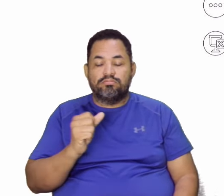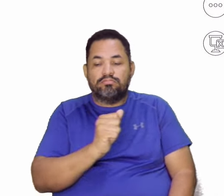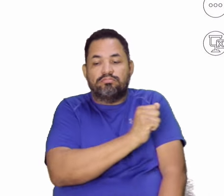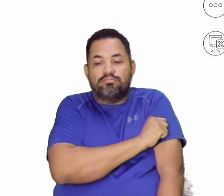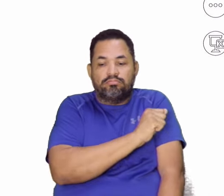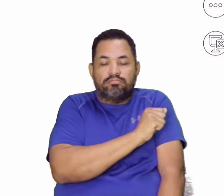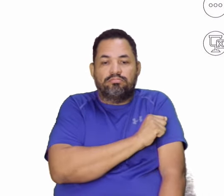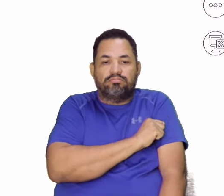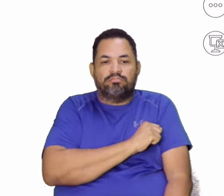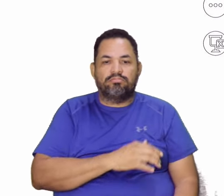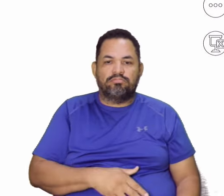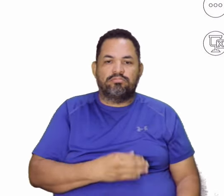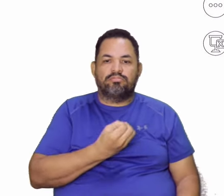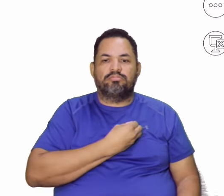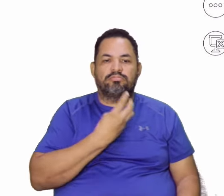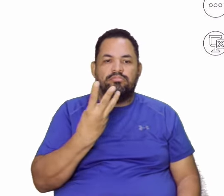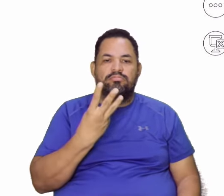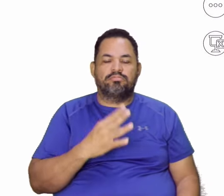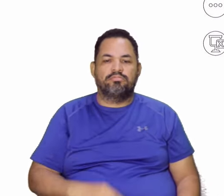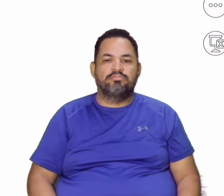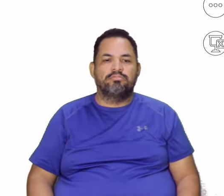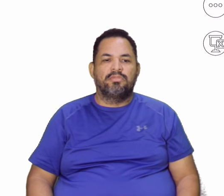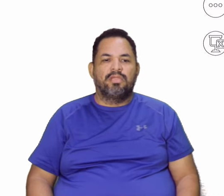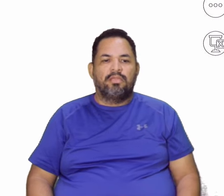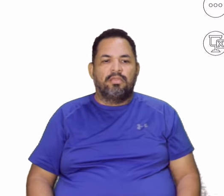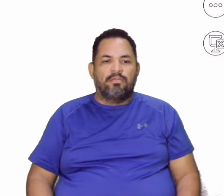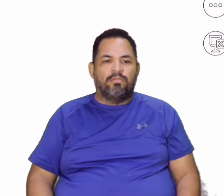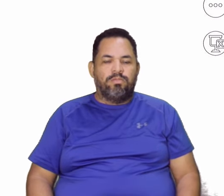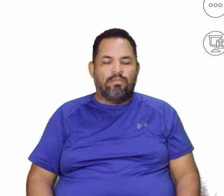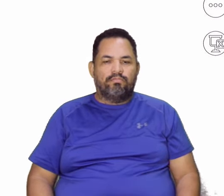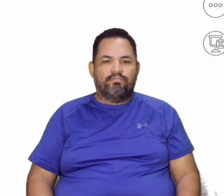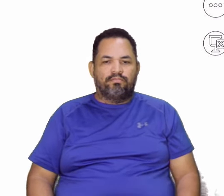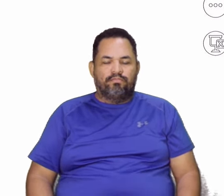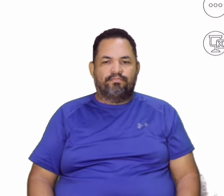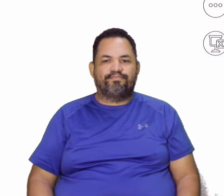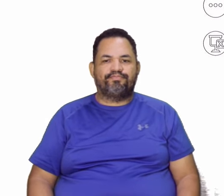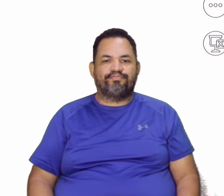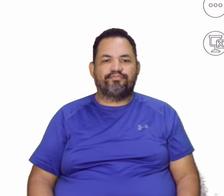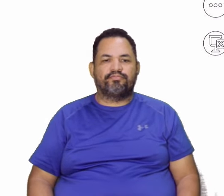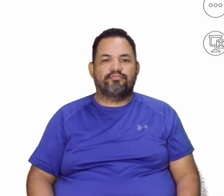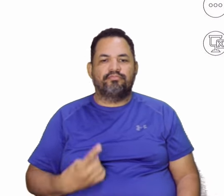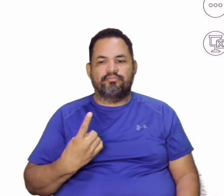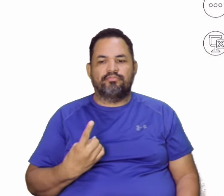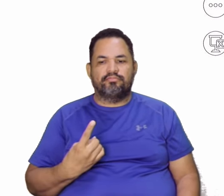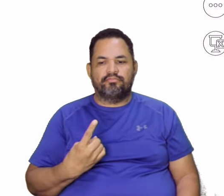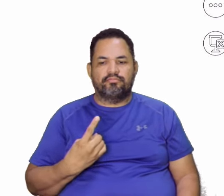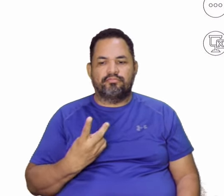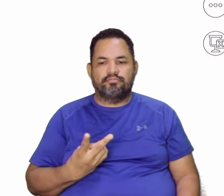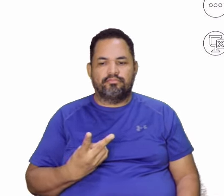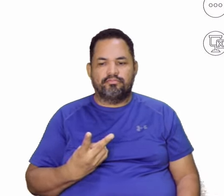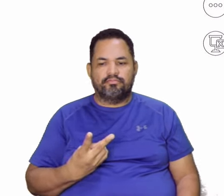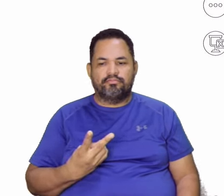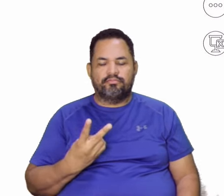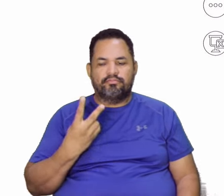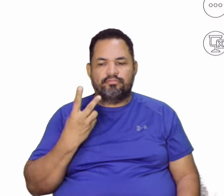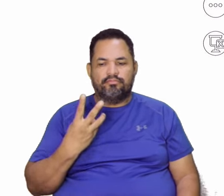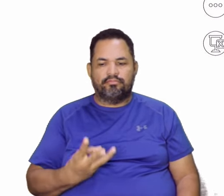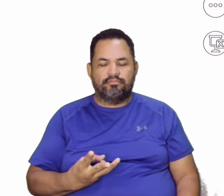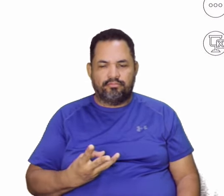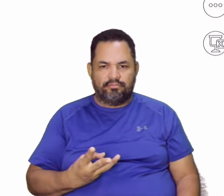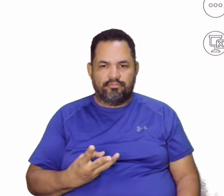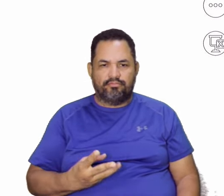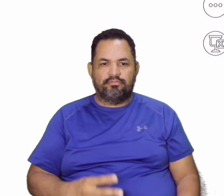comigo aqui no três hein as duas partes aqui 1 2